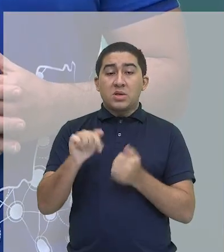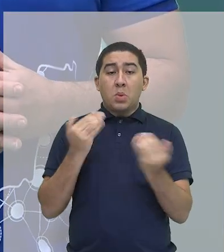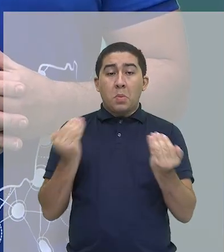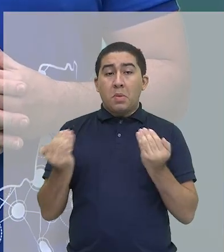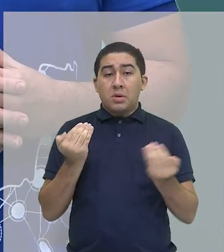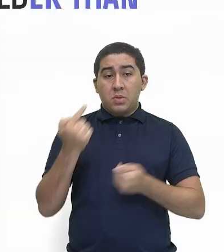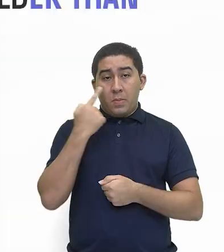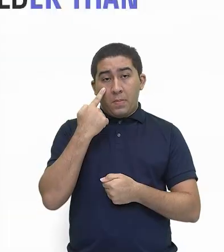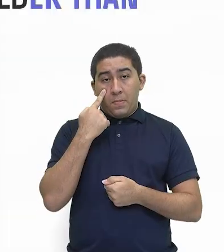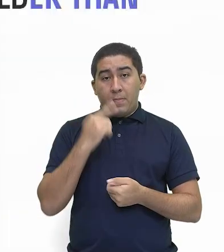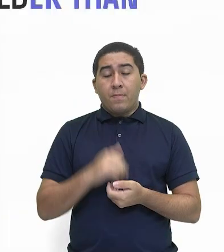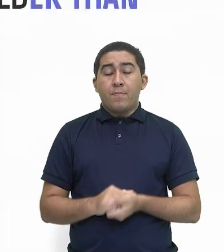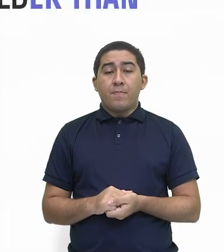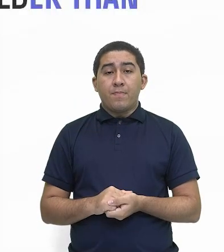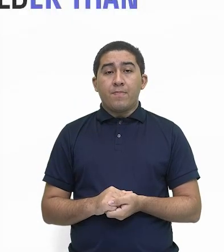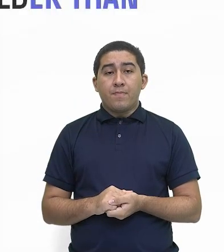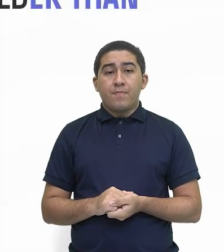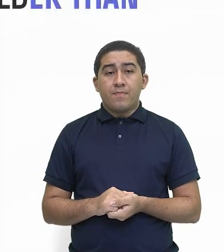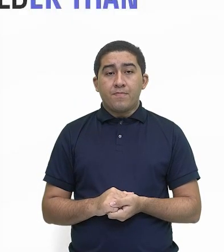Olha só.